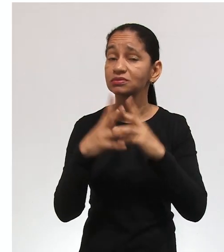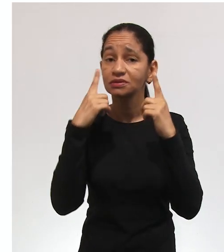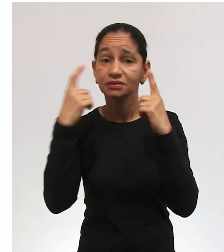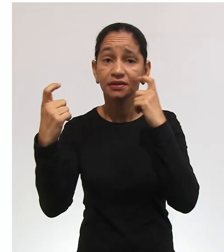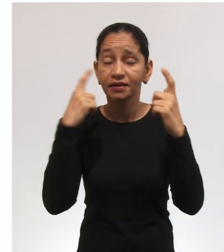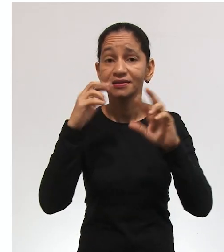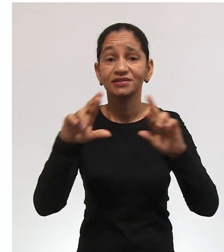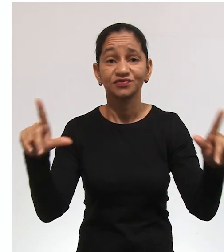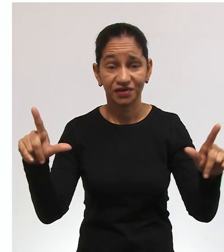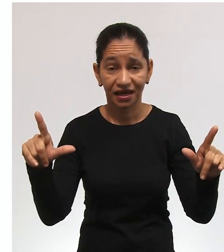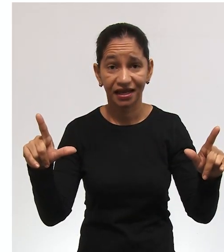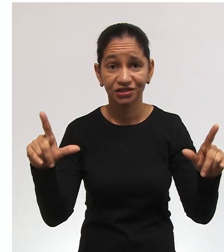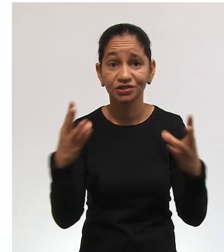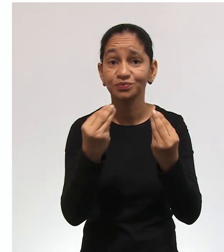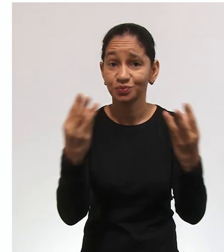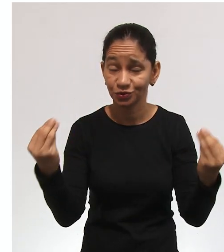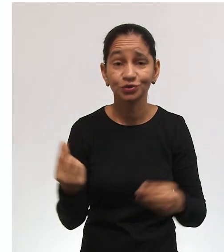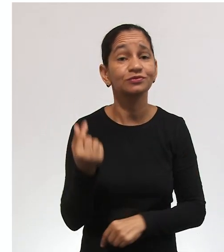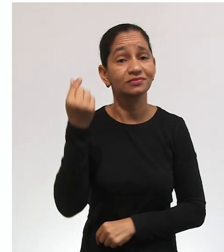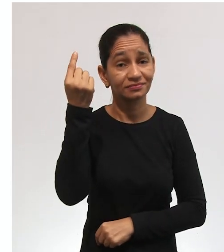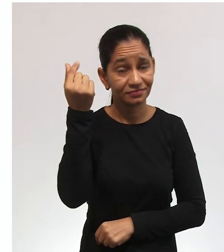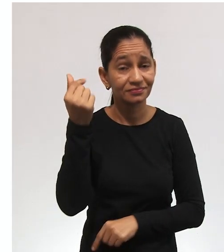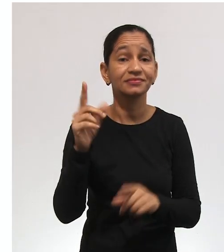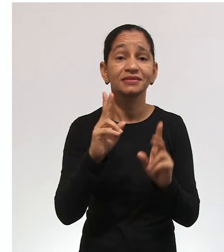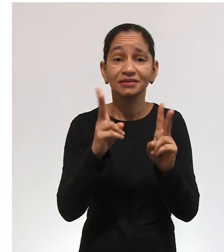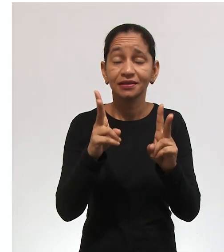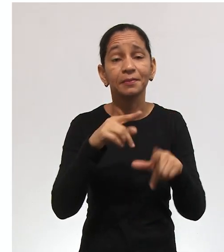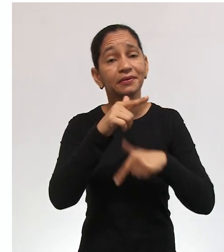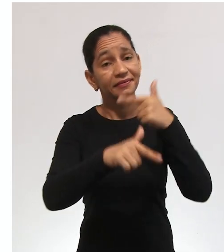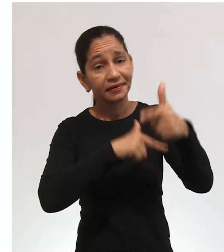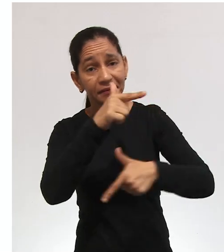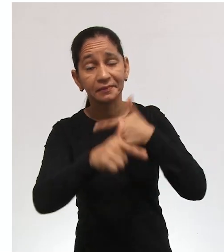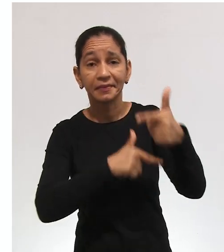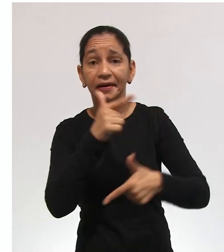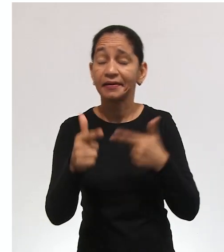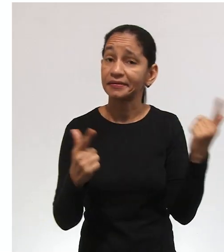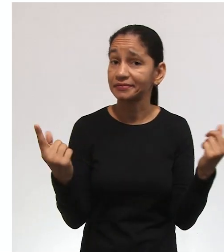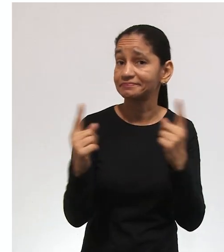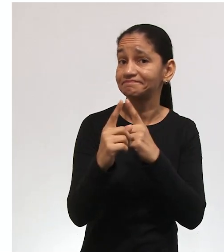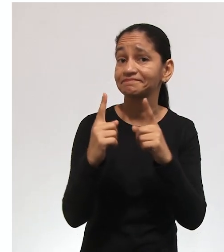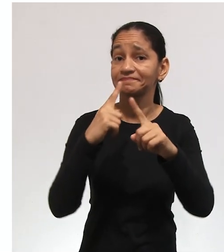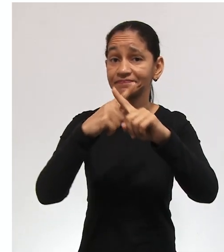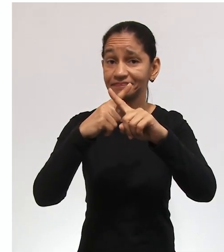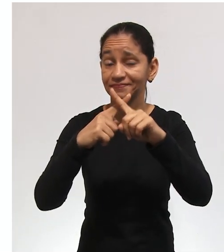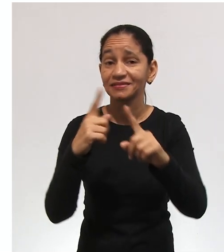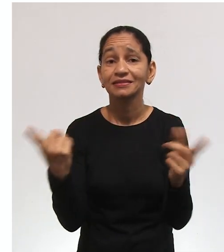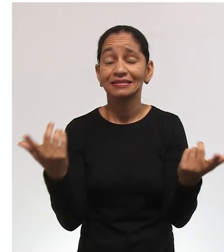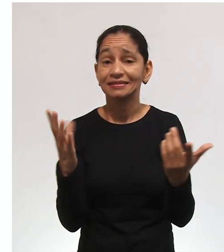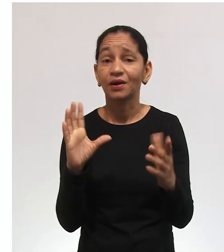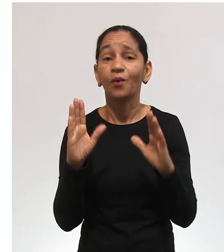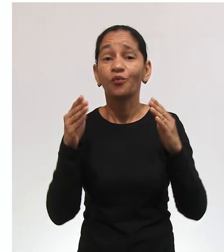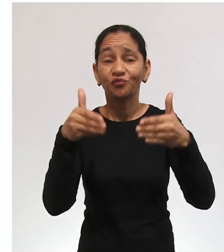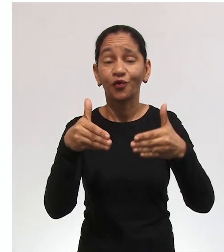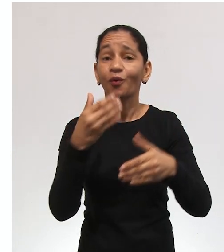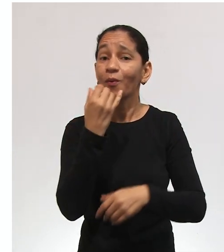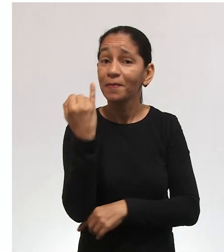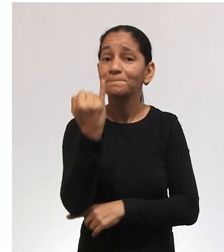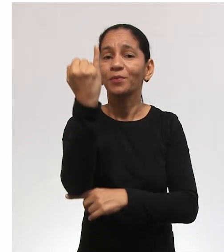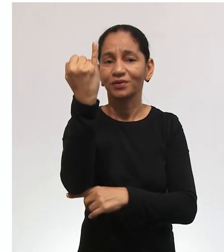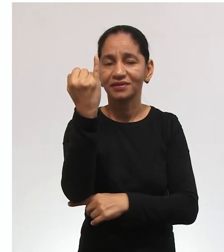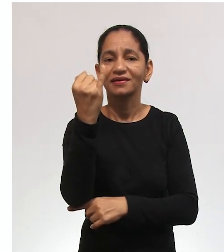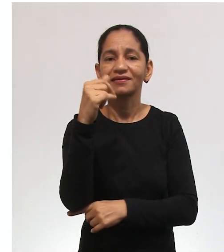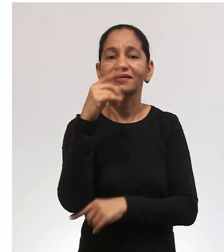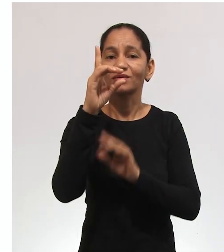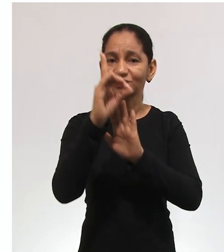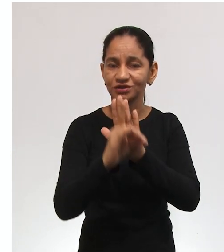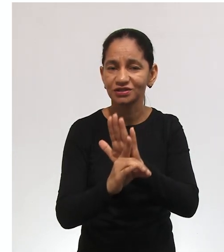existem entre, naturalmente, o capital e o trabalho. Essa relação aqui é uma relação central para a gente compreender o direito